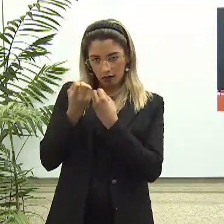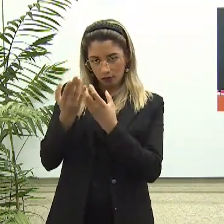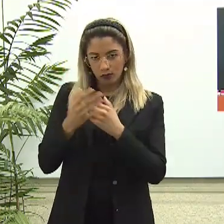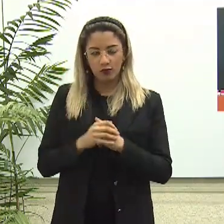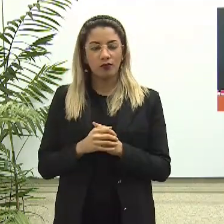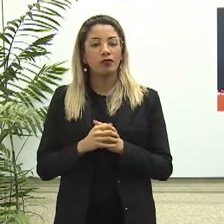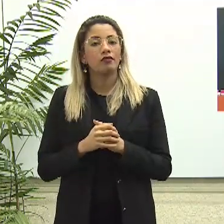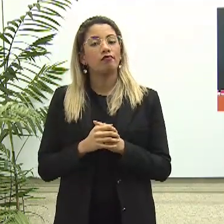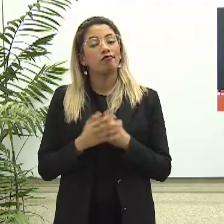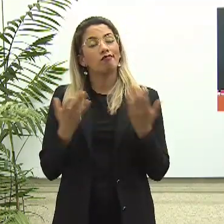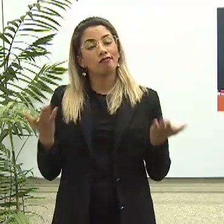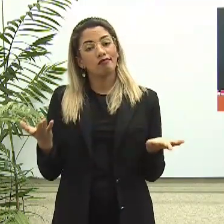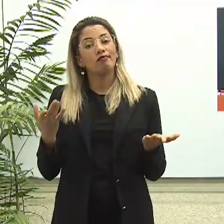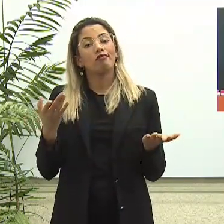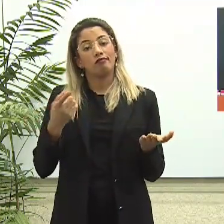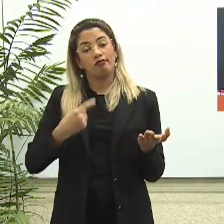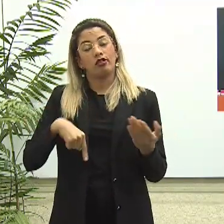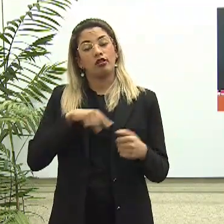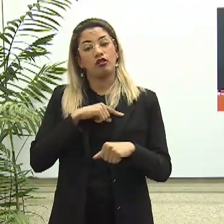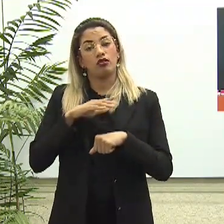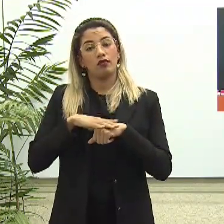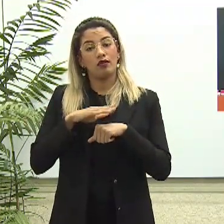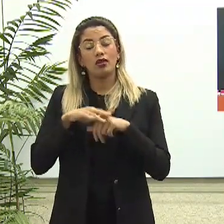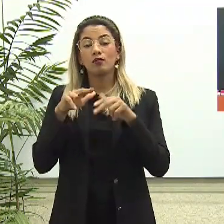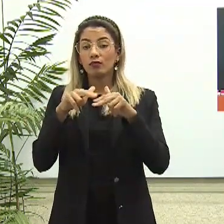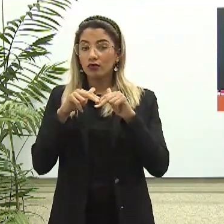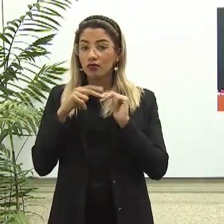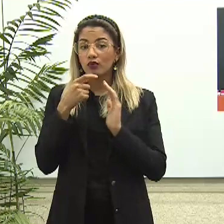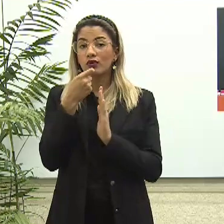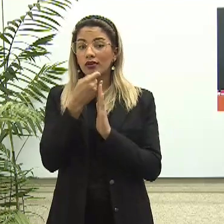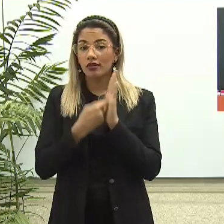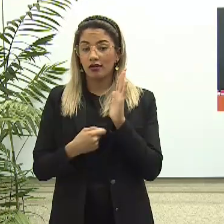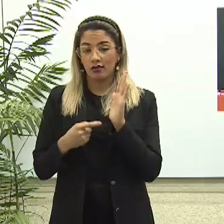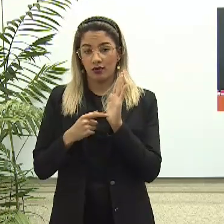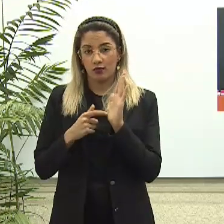estamos fazendo e por isso que o texto